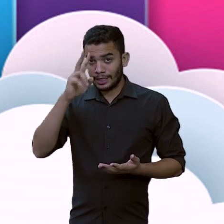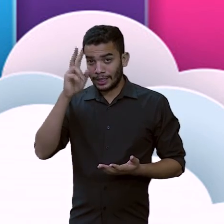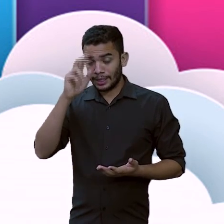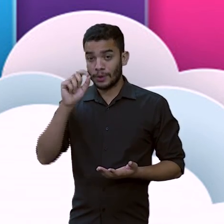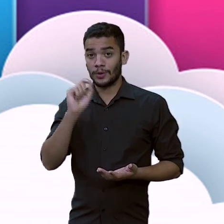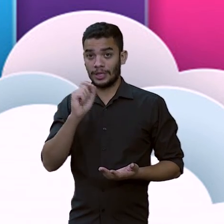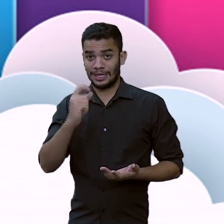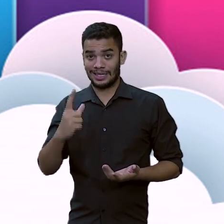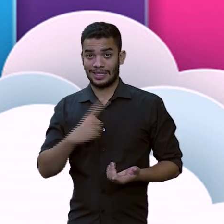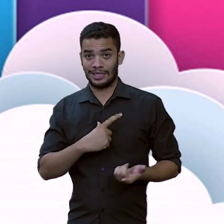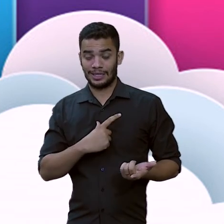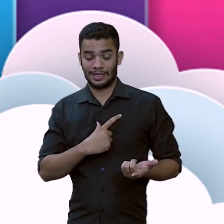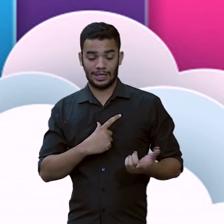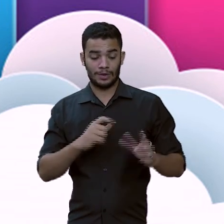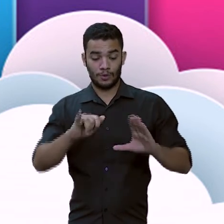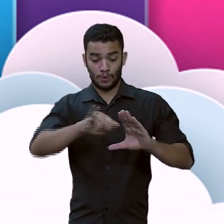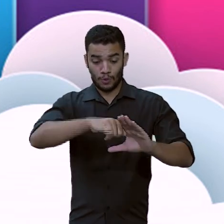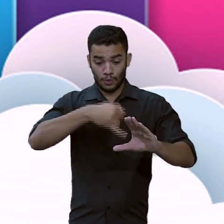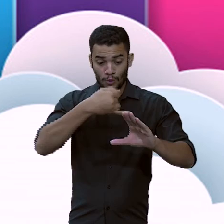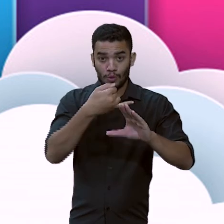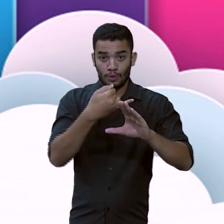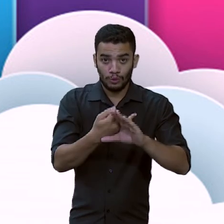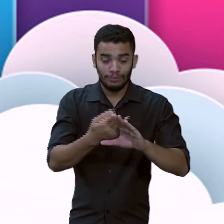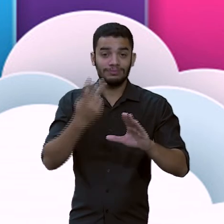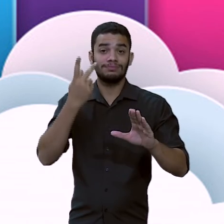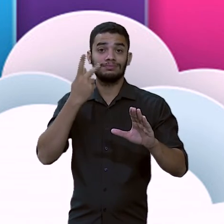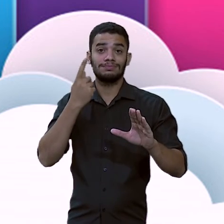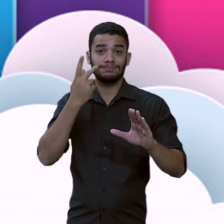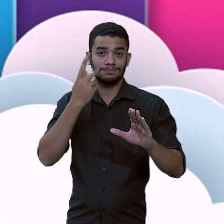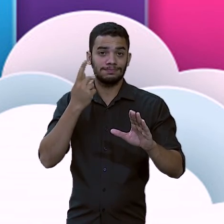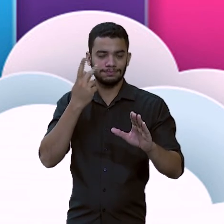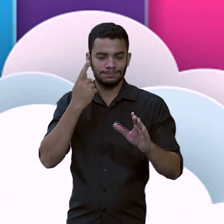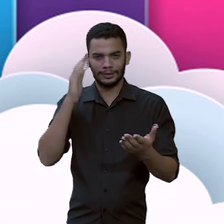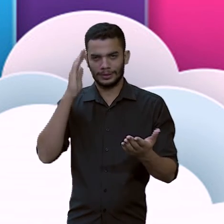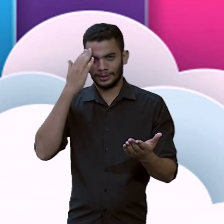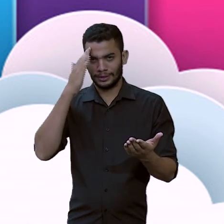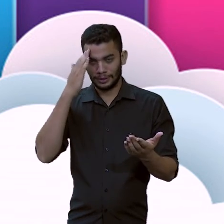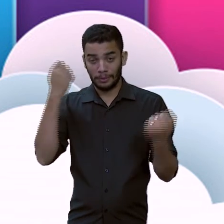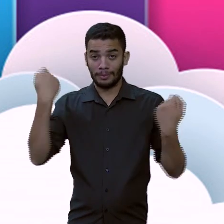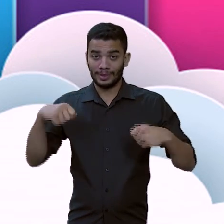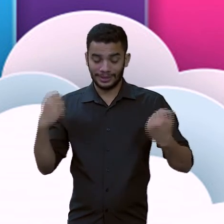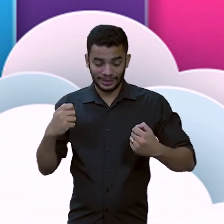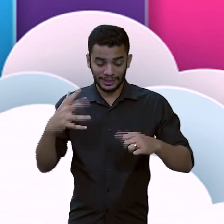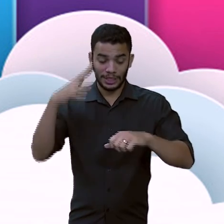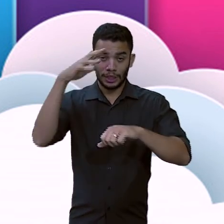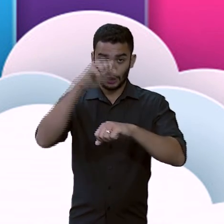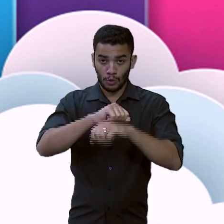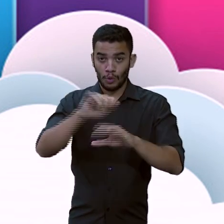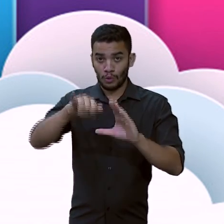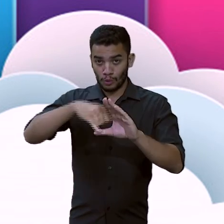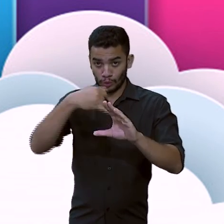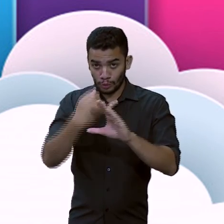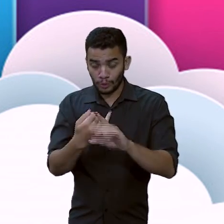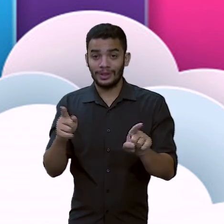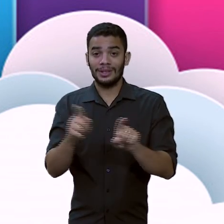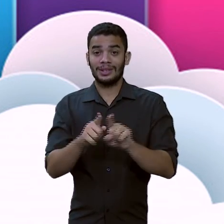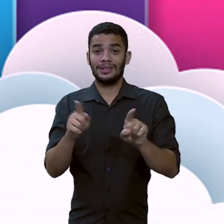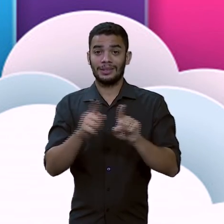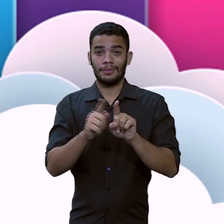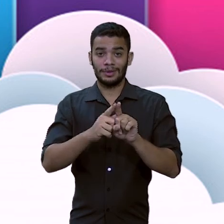hoje estará disponível no nosso canal do YouTube SMED-GV. Então não perca tempo. Se inscreva, cadastre-se também na